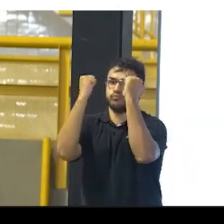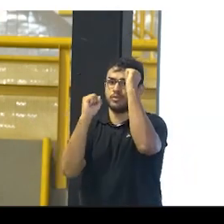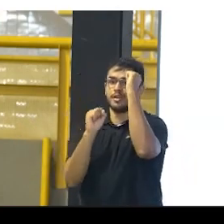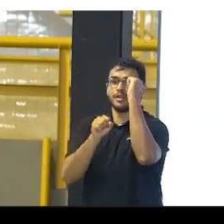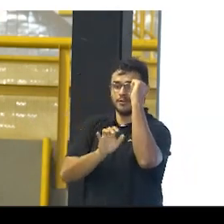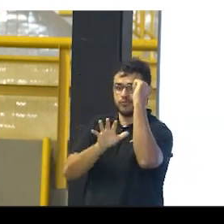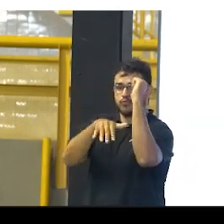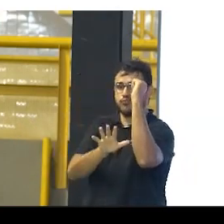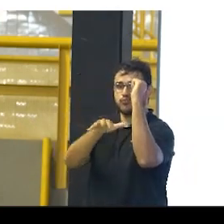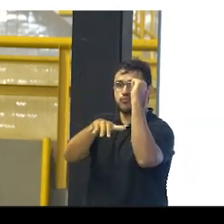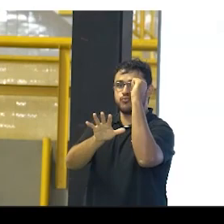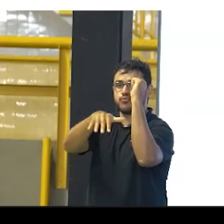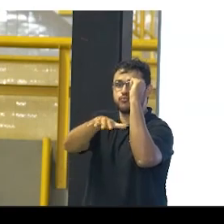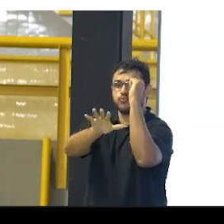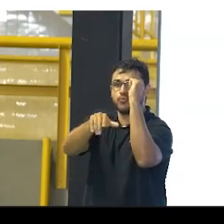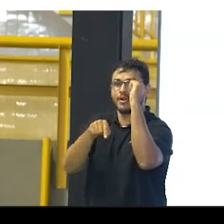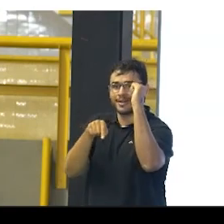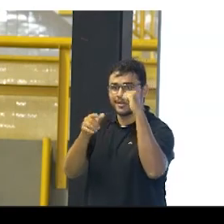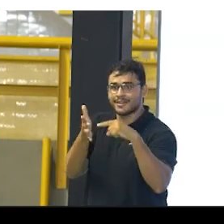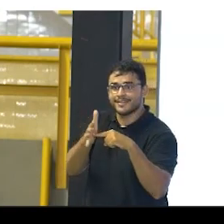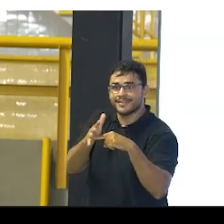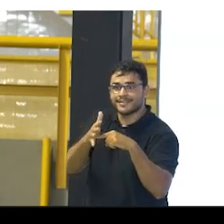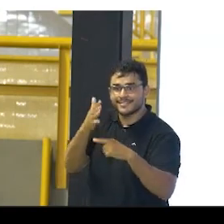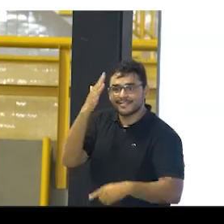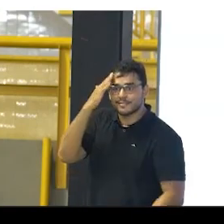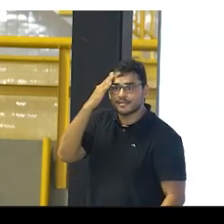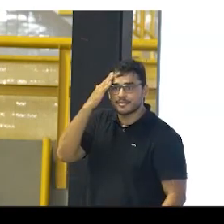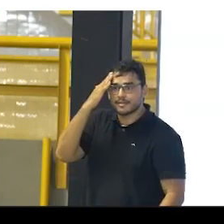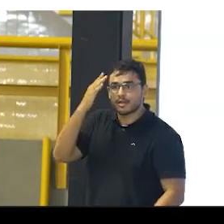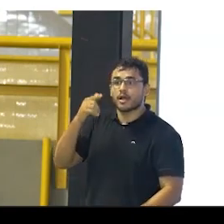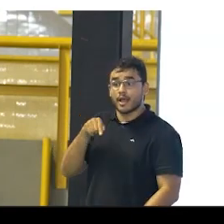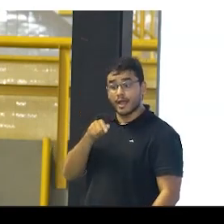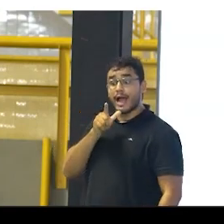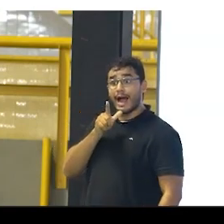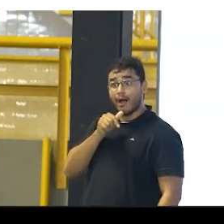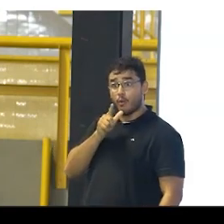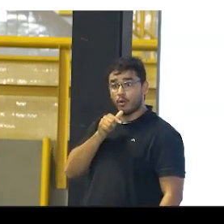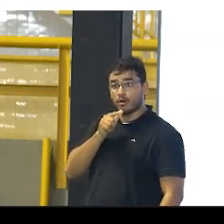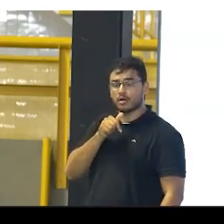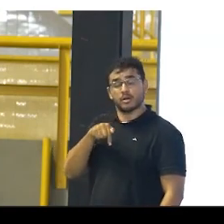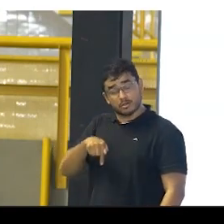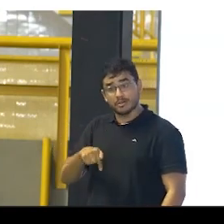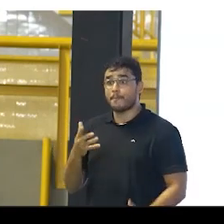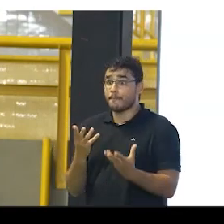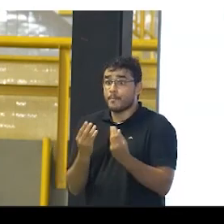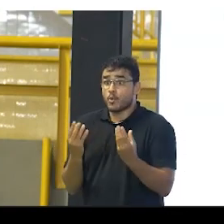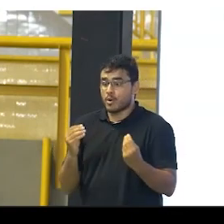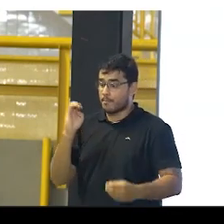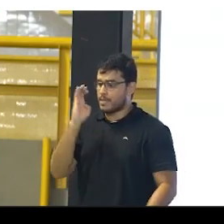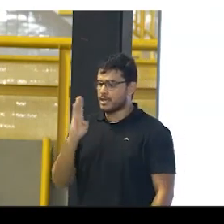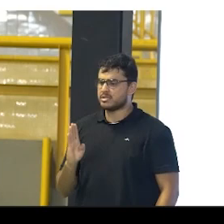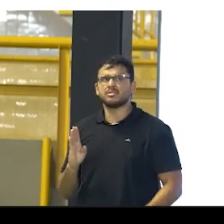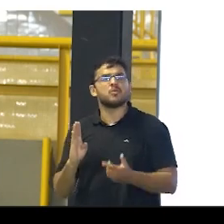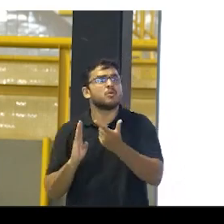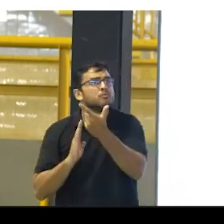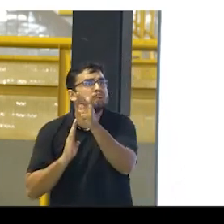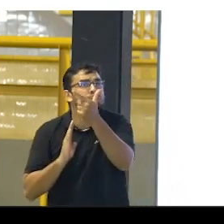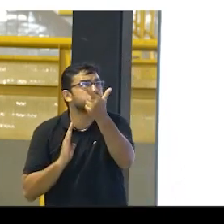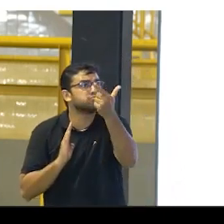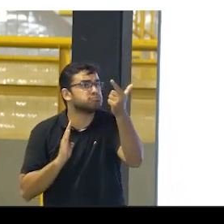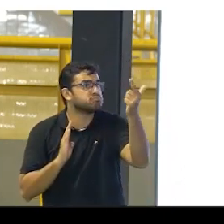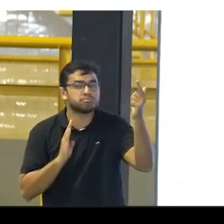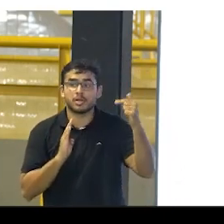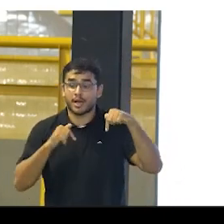impactantes. Mas nós temos essa característica. No mundo, nós somos o país com maior contribuição